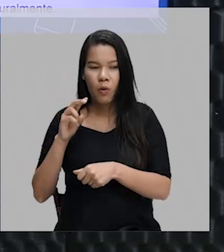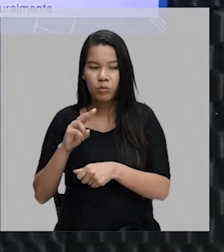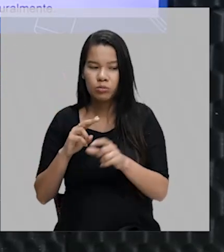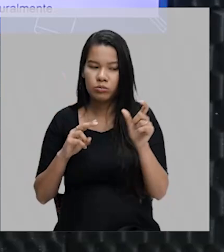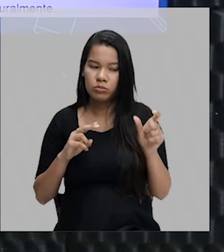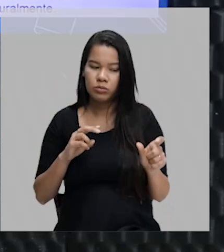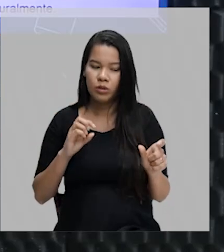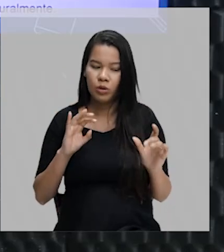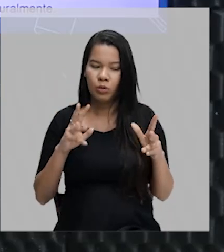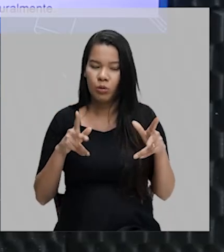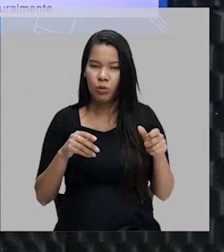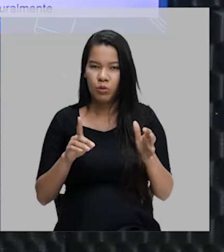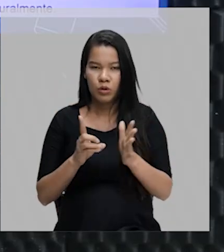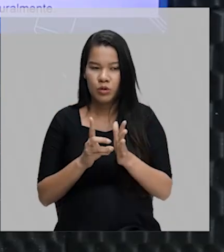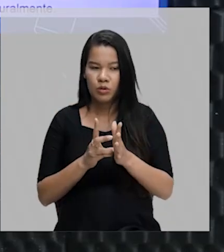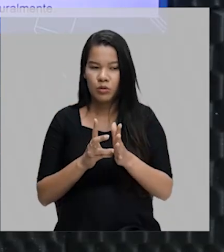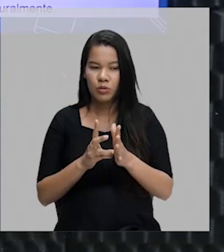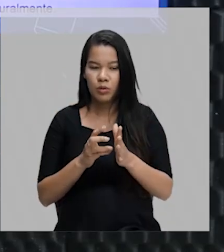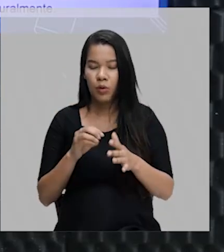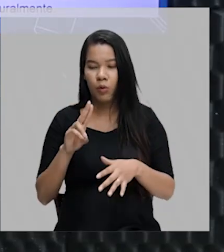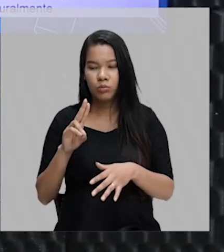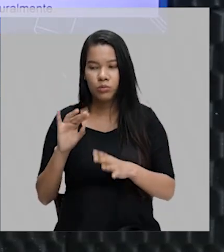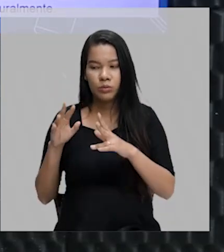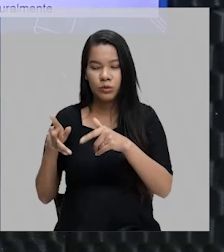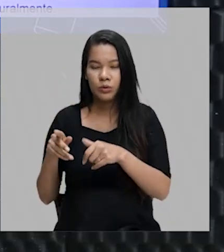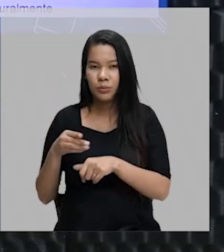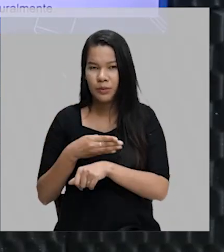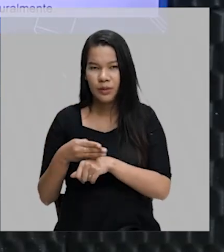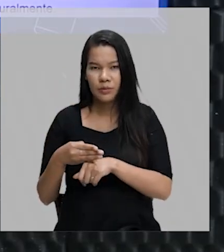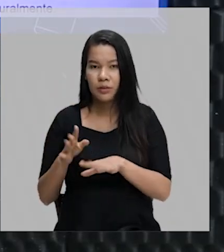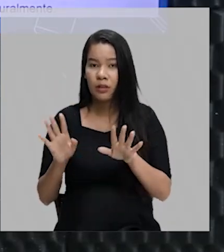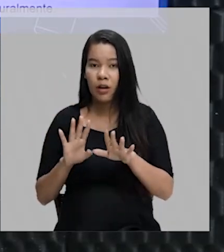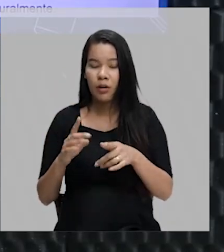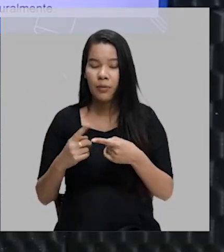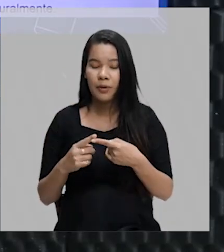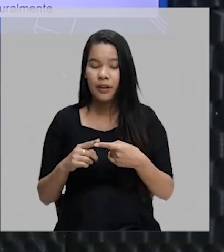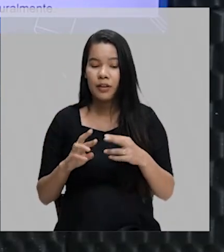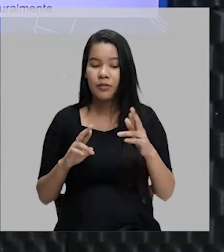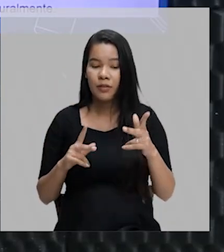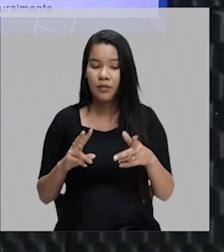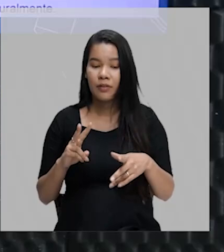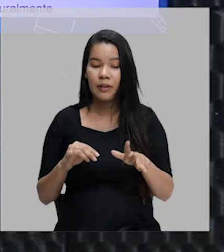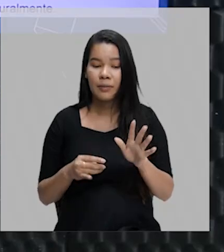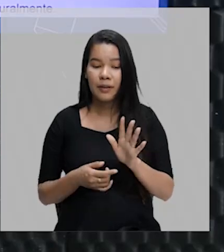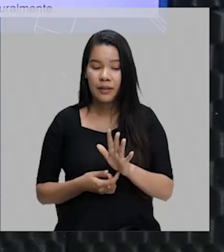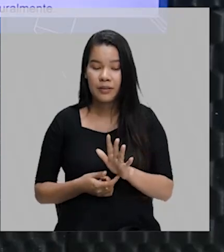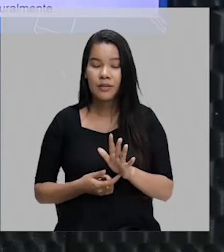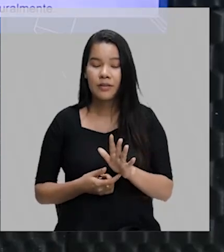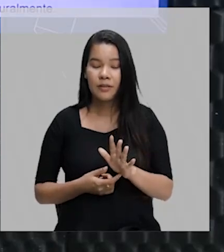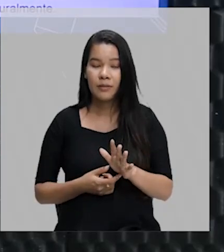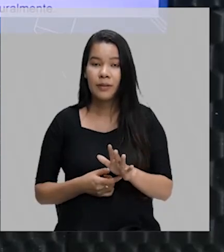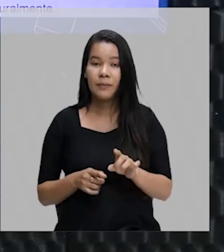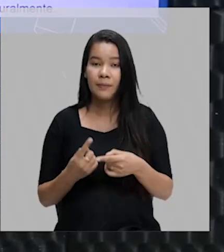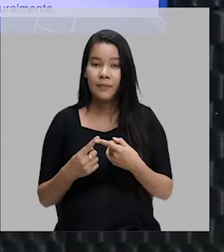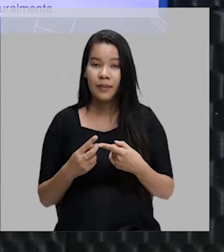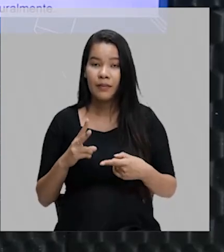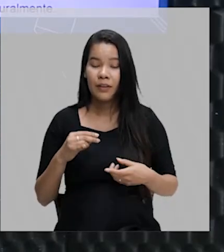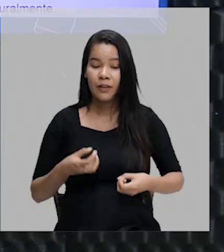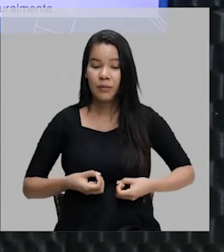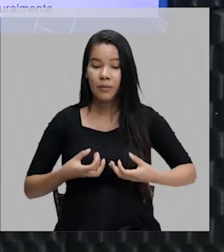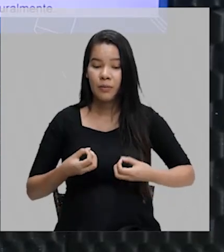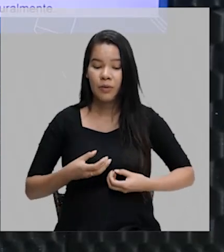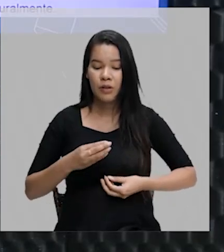quê? Porque as diferenças elas vão desaparecendo conforme você vai promovendo esse cruzamento interracial, vai